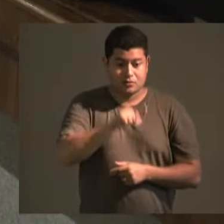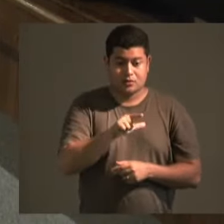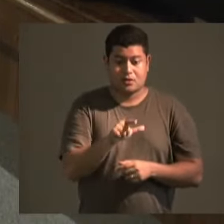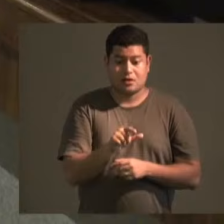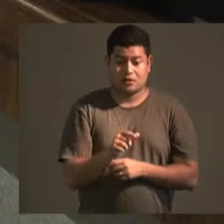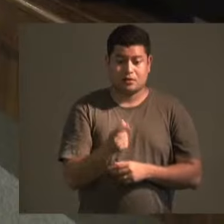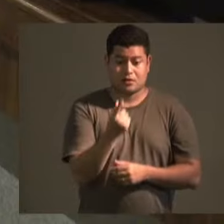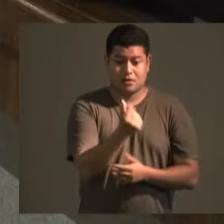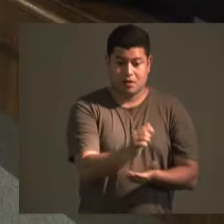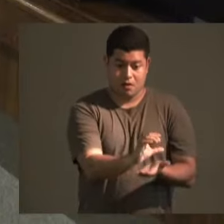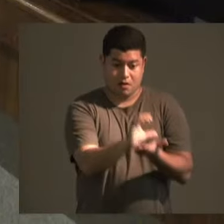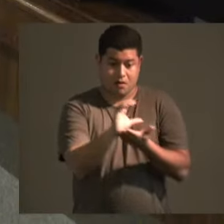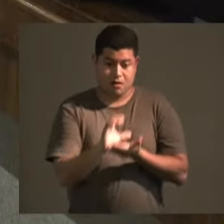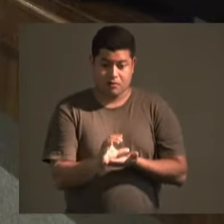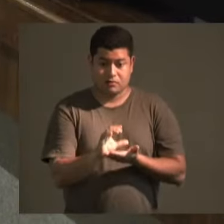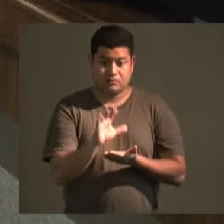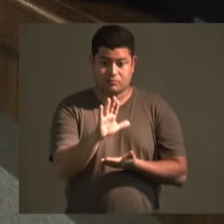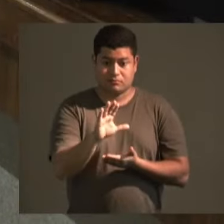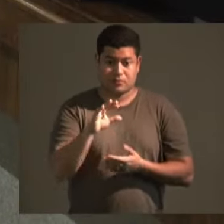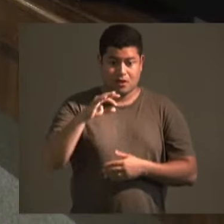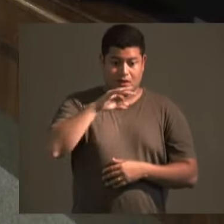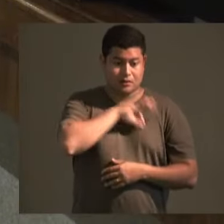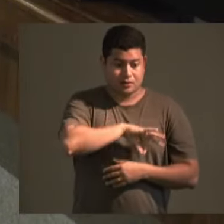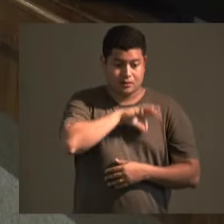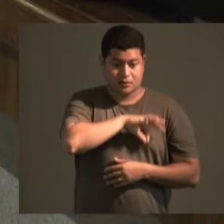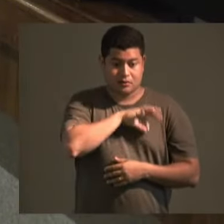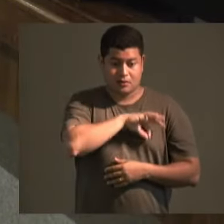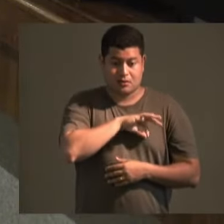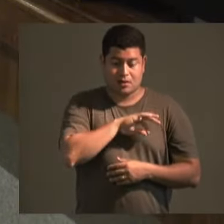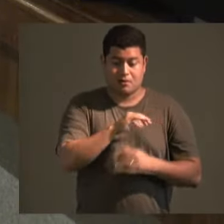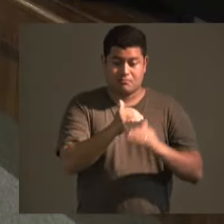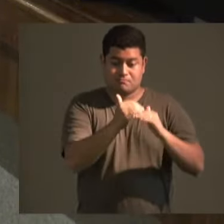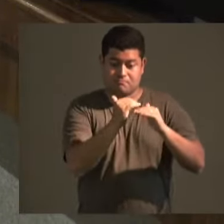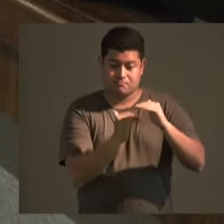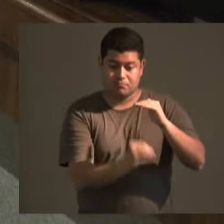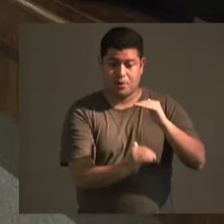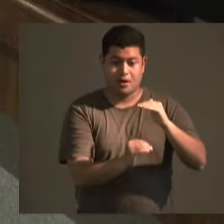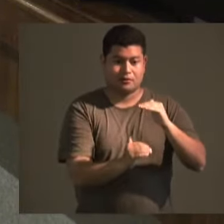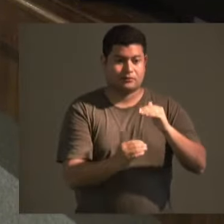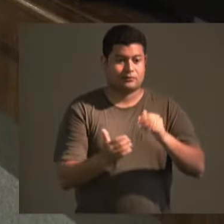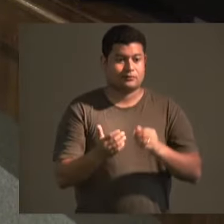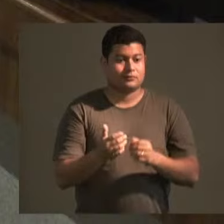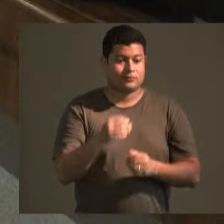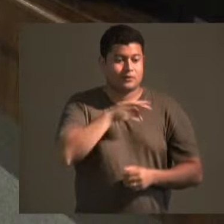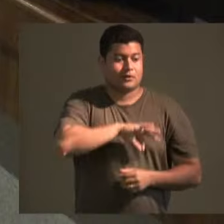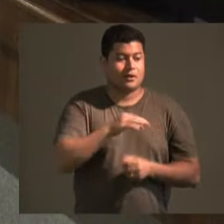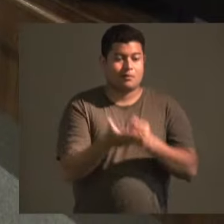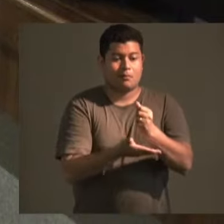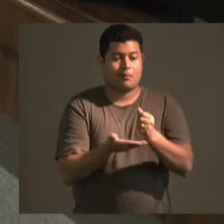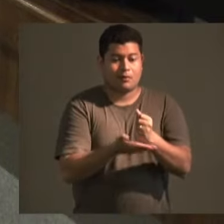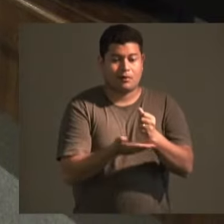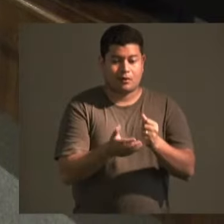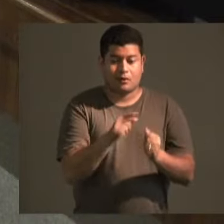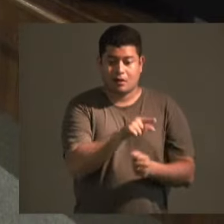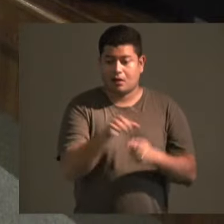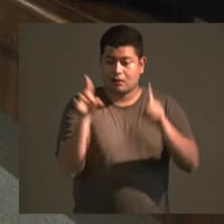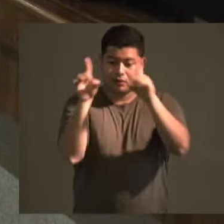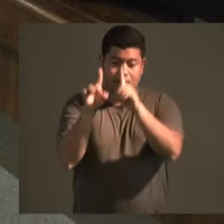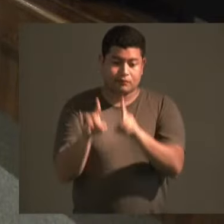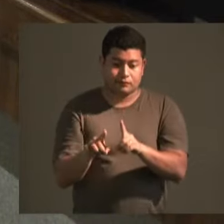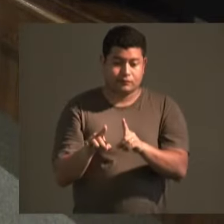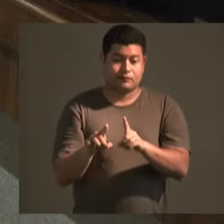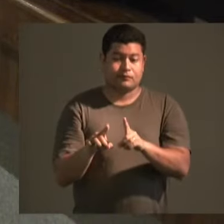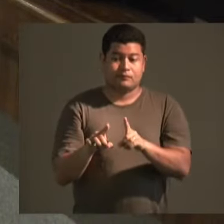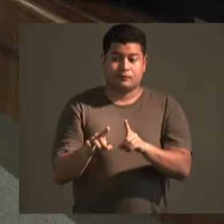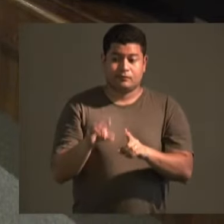que a renda per capita tem que ser inferior a um quarto do salário mínimo, então, além da pessoa ter uma deficiência, ela não tem